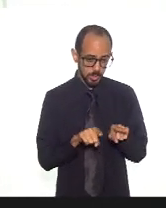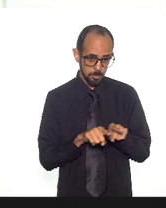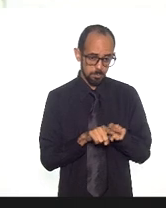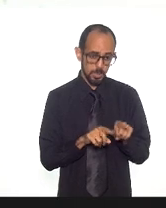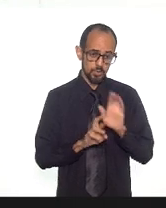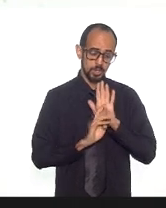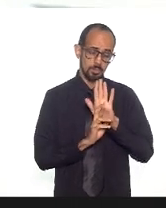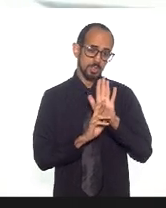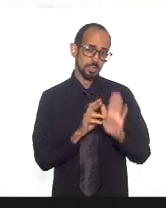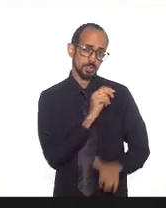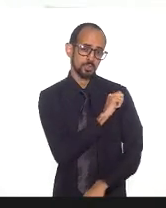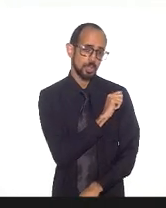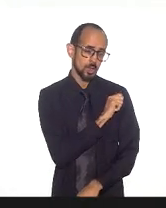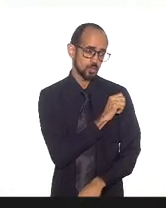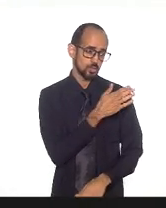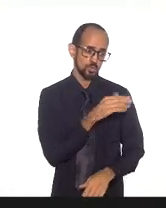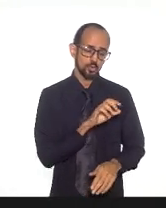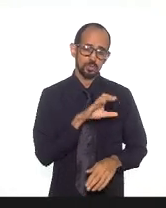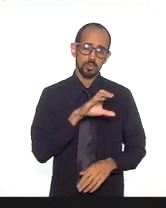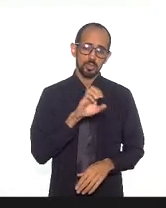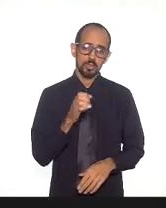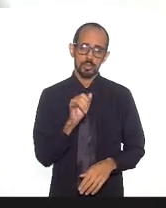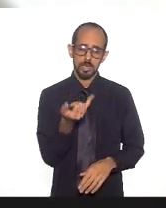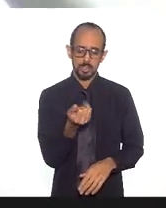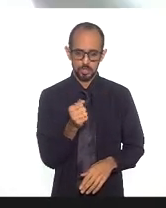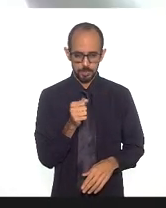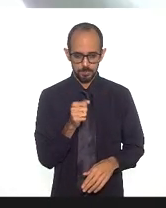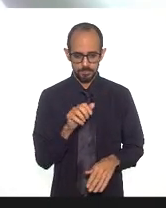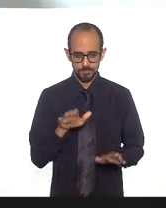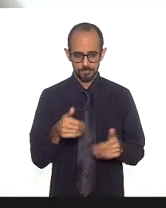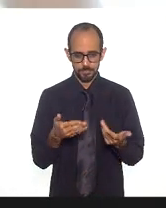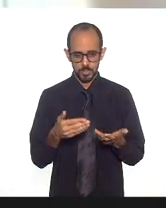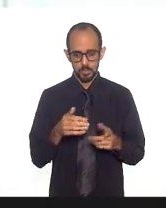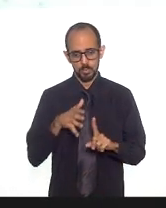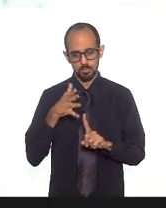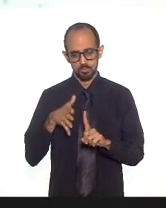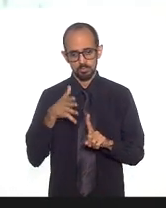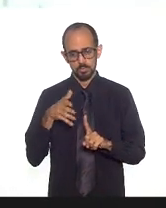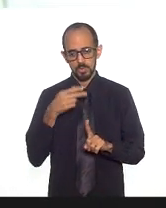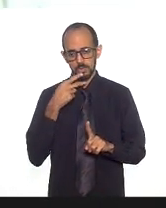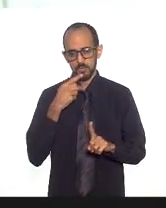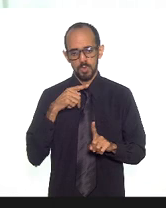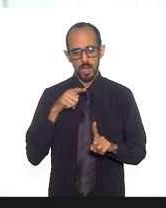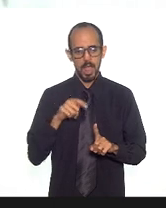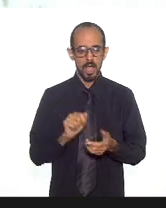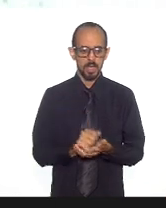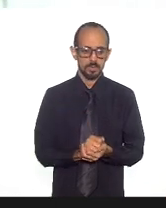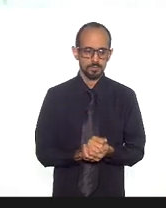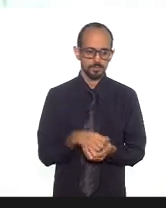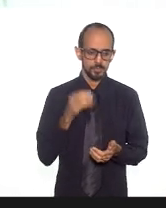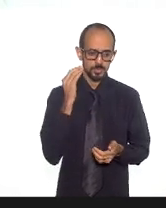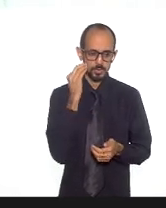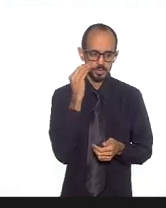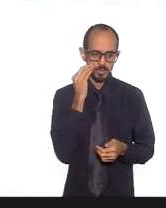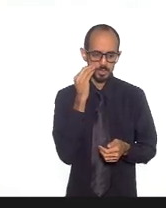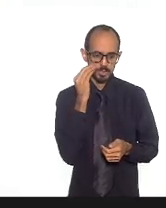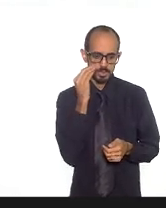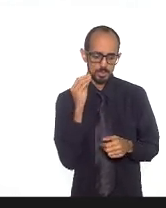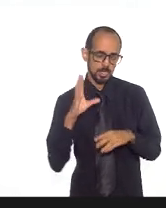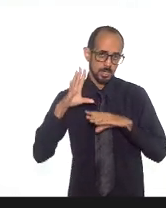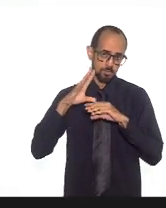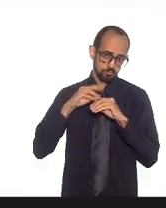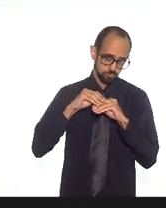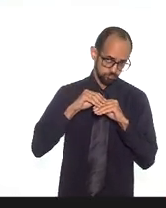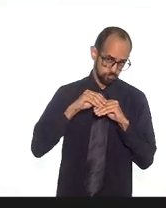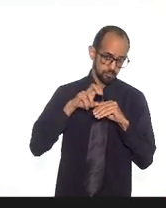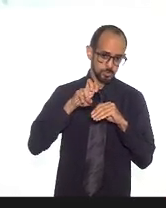da Rede CCERJ. Bom, eu vou começar a minha fala falando sobre um ponto que tentar ser conciso para caber em